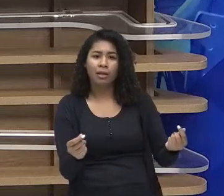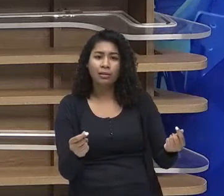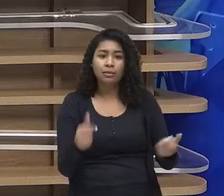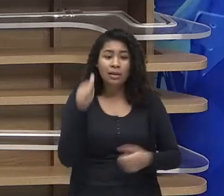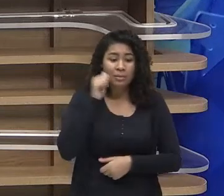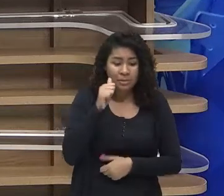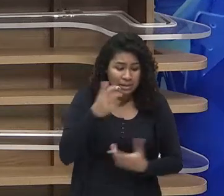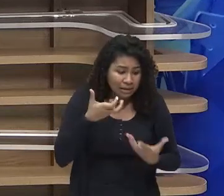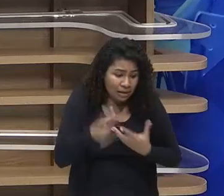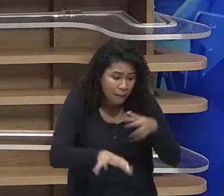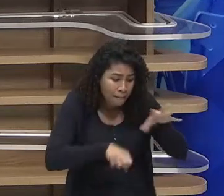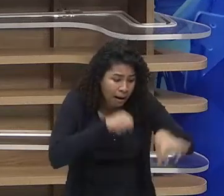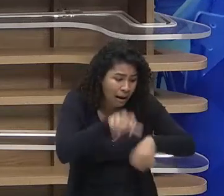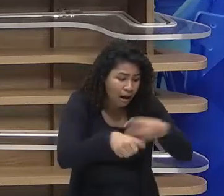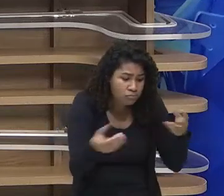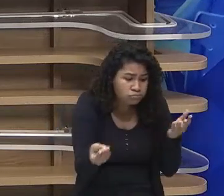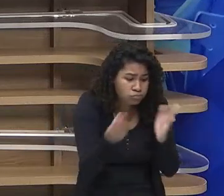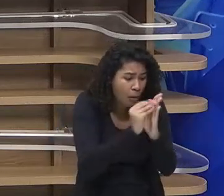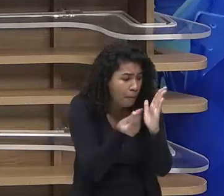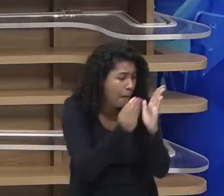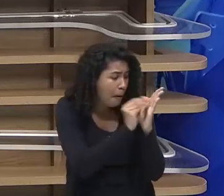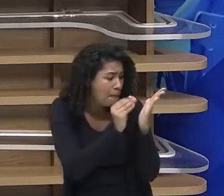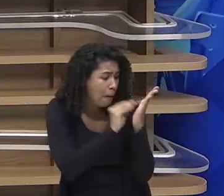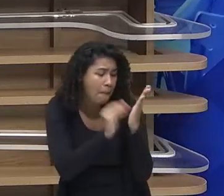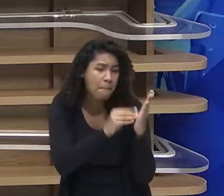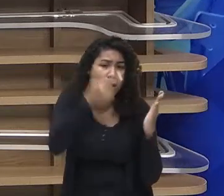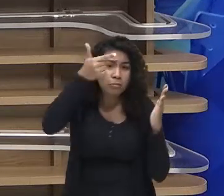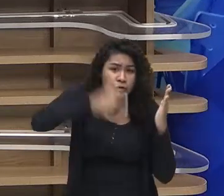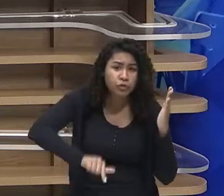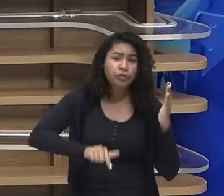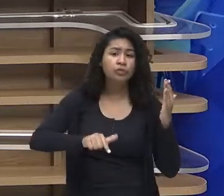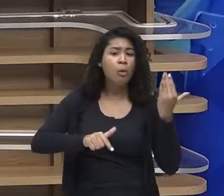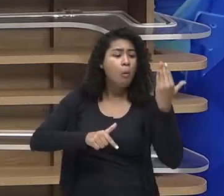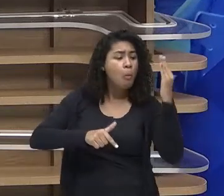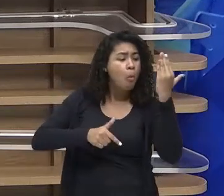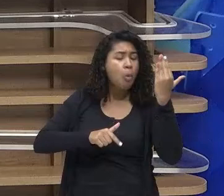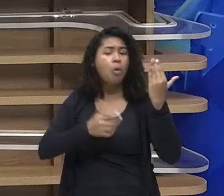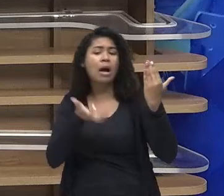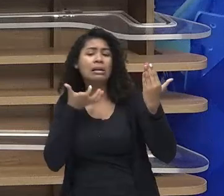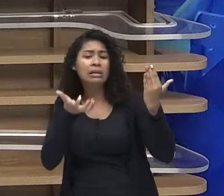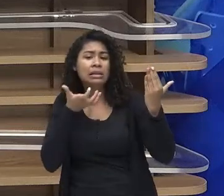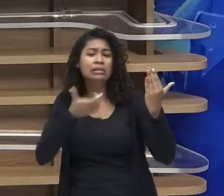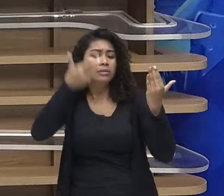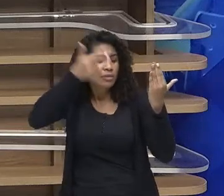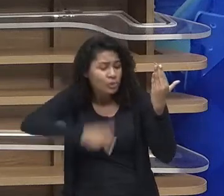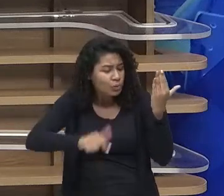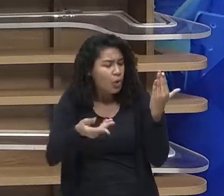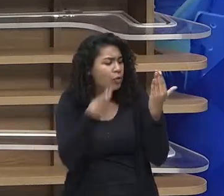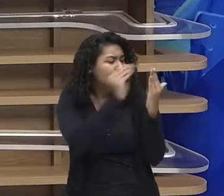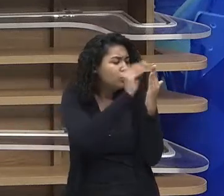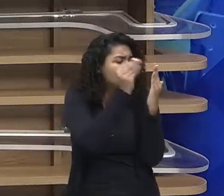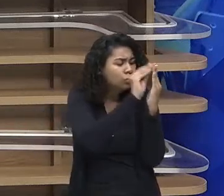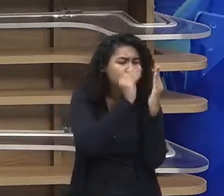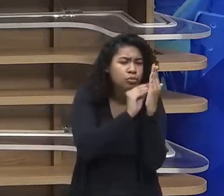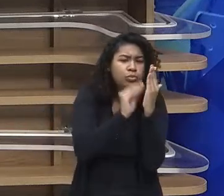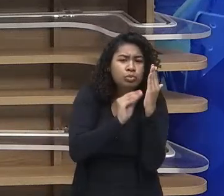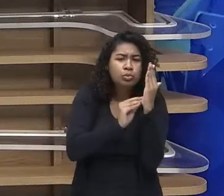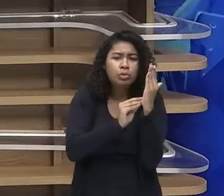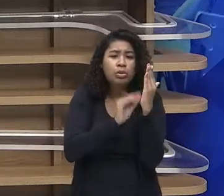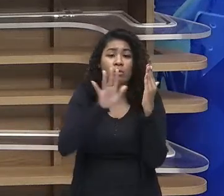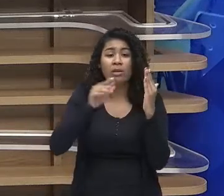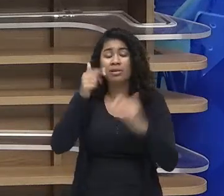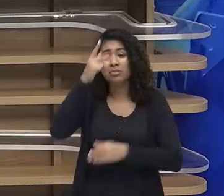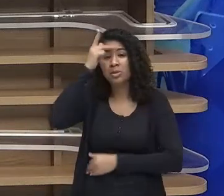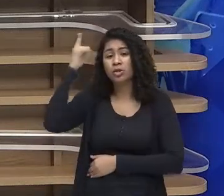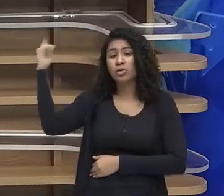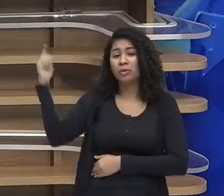querendo juntar tudo. A vontade dela de ter de volta o seu espelho era muito grande, que ela queria juntar os cacos. E chega alguém e diz,